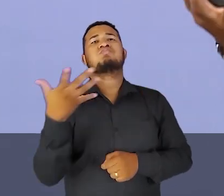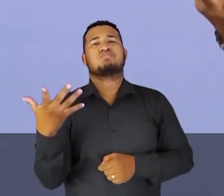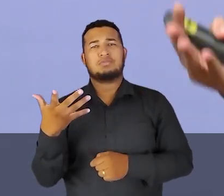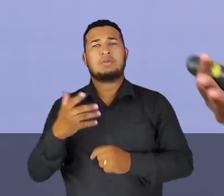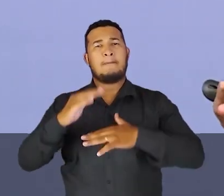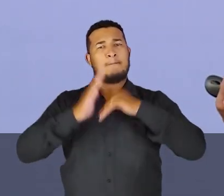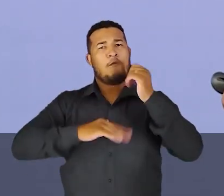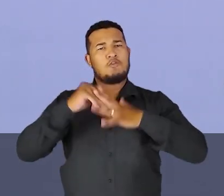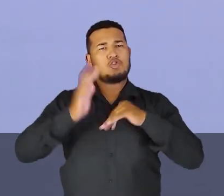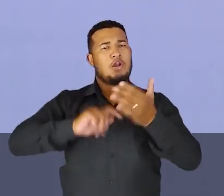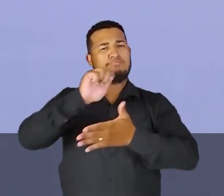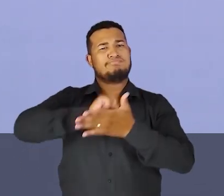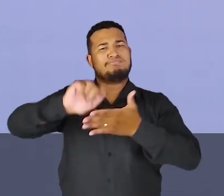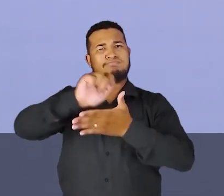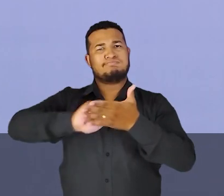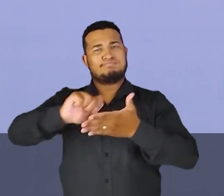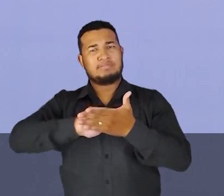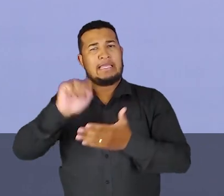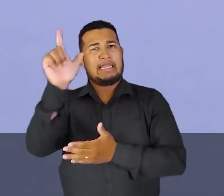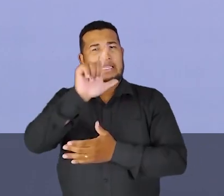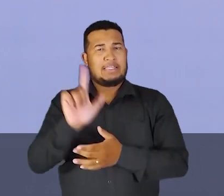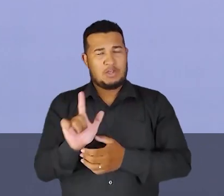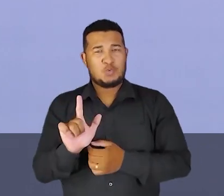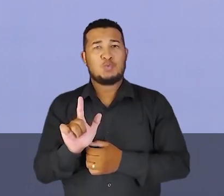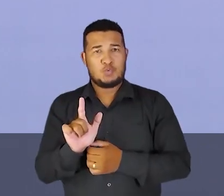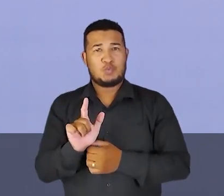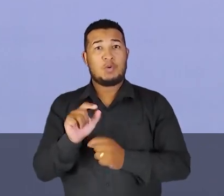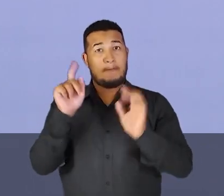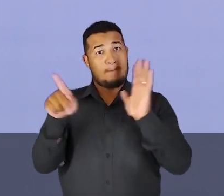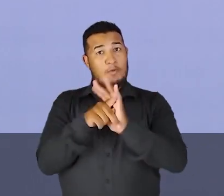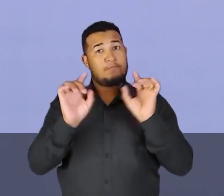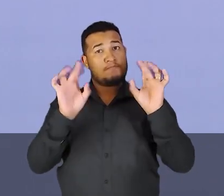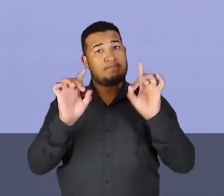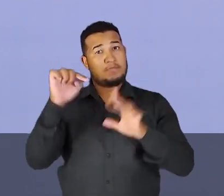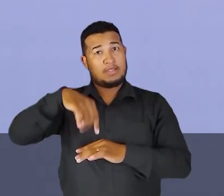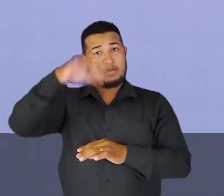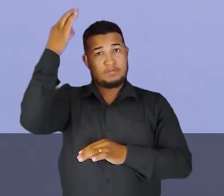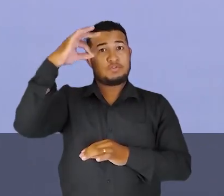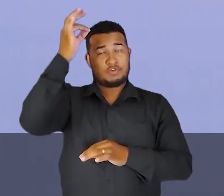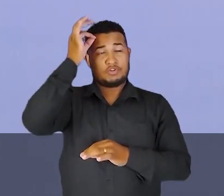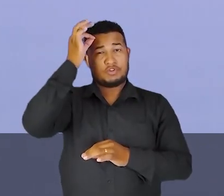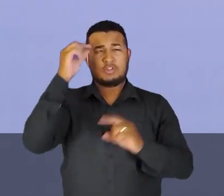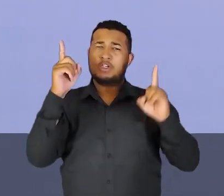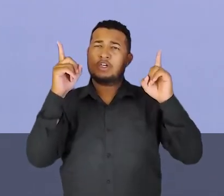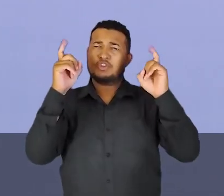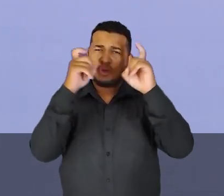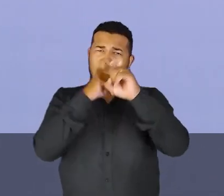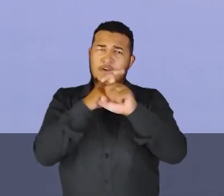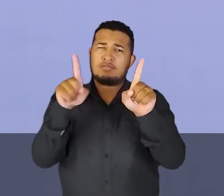de escritores de literatura capixaba. É até difícil eu trazer para